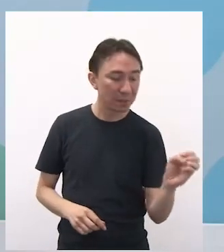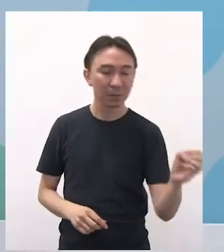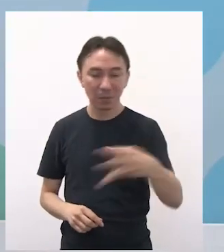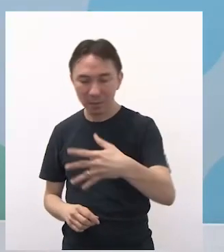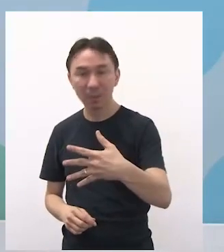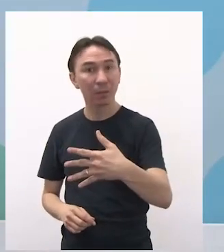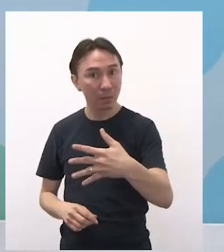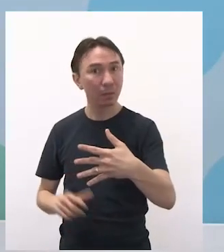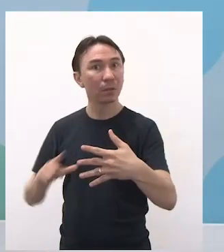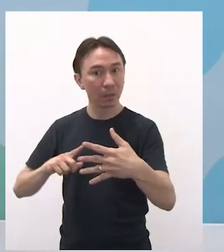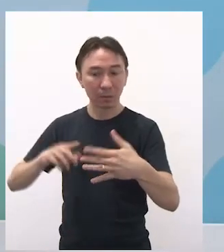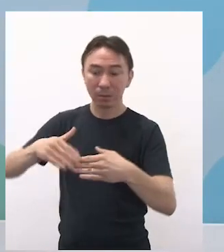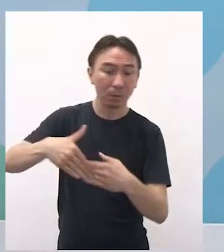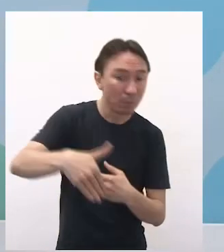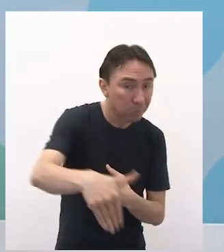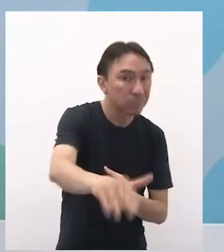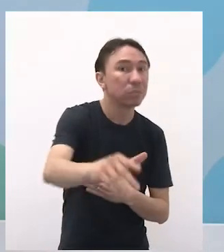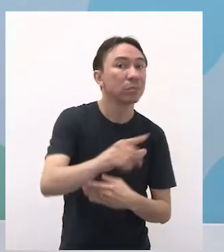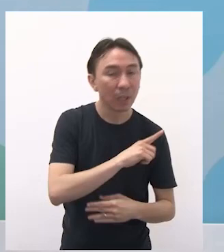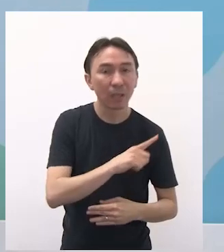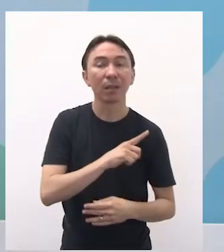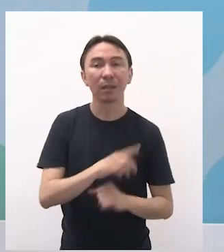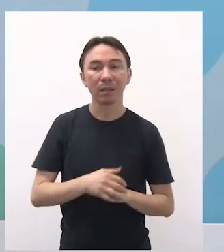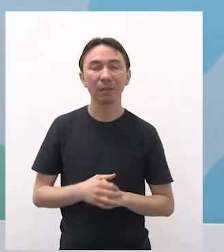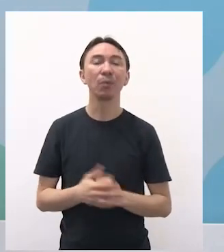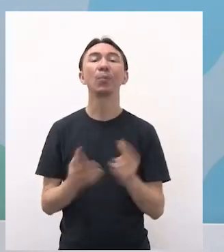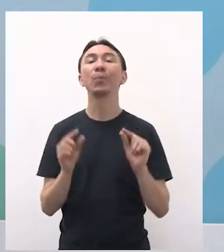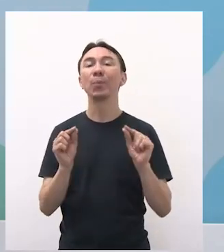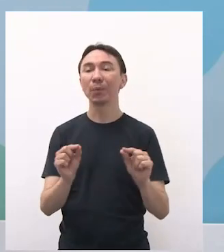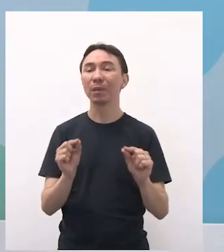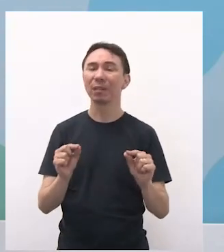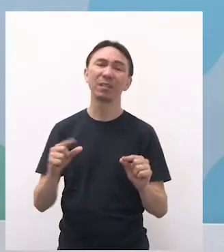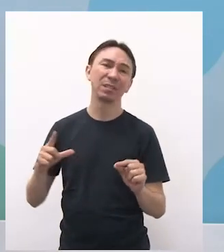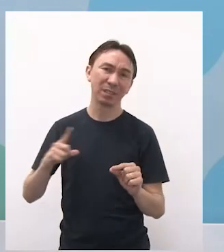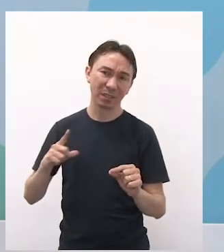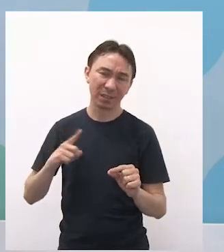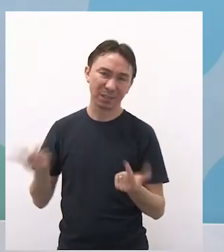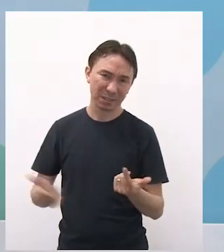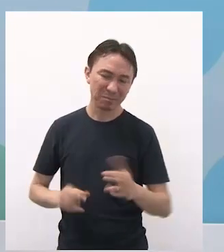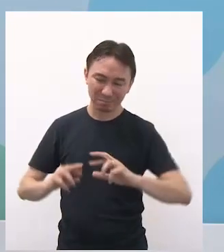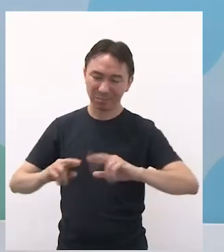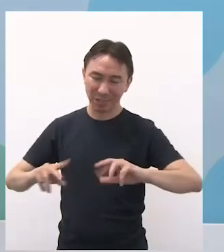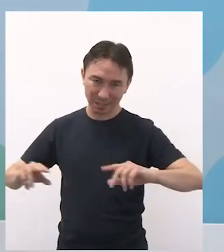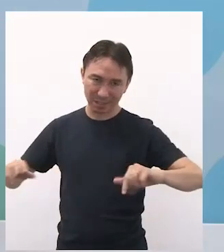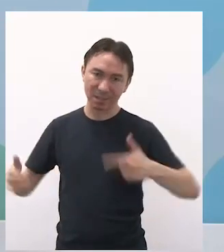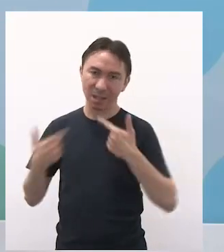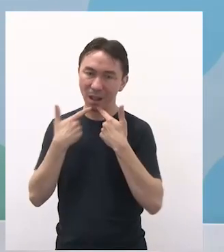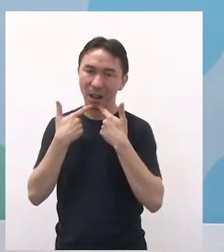A TDIC como ferramenta de integração dos componentes de linguagens.